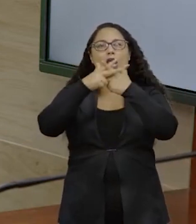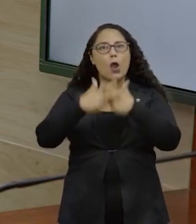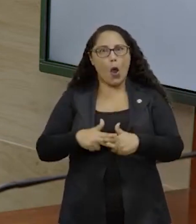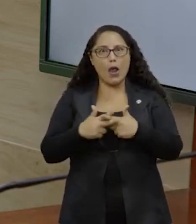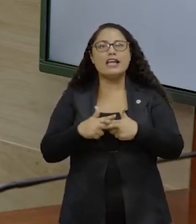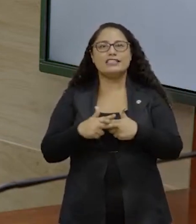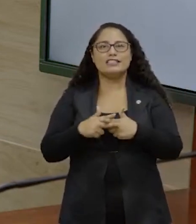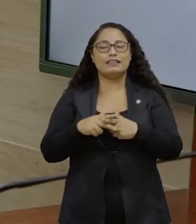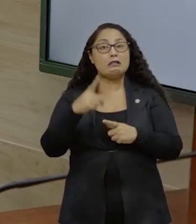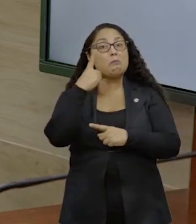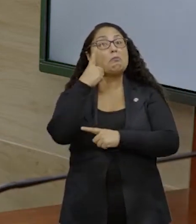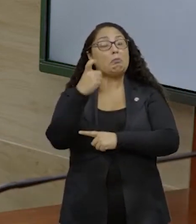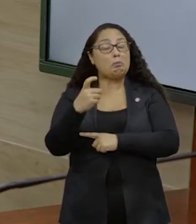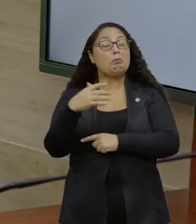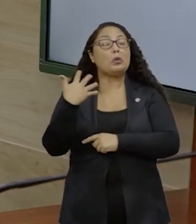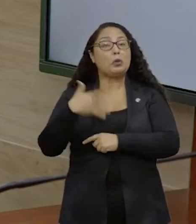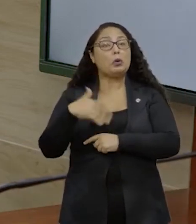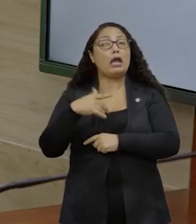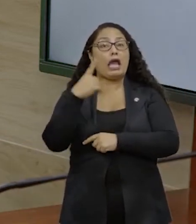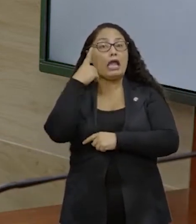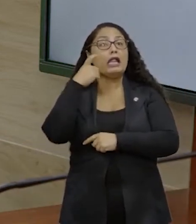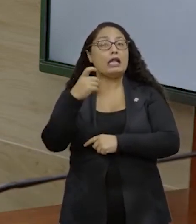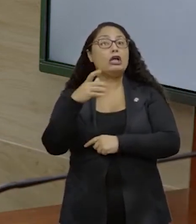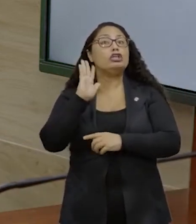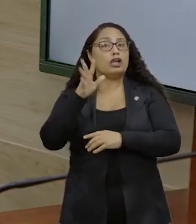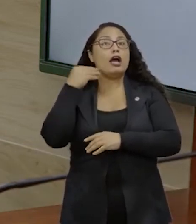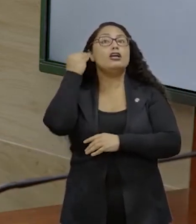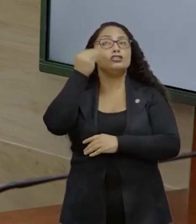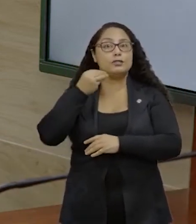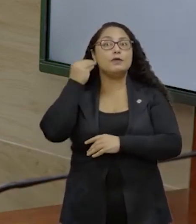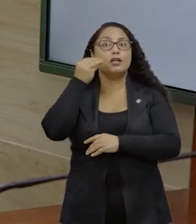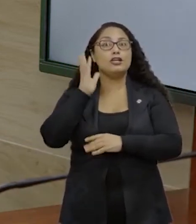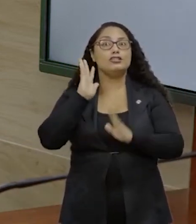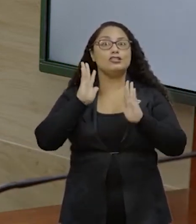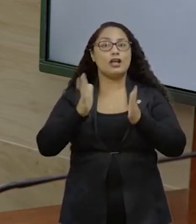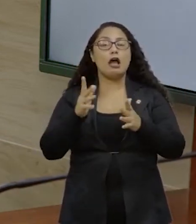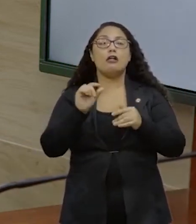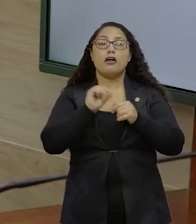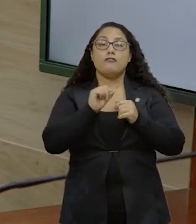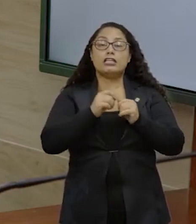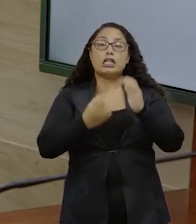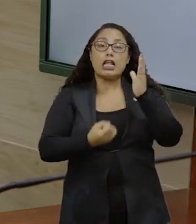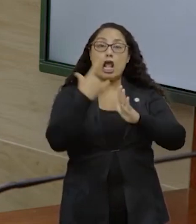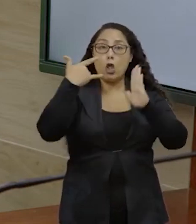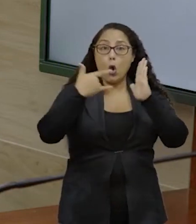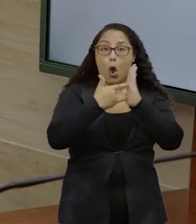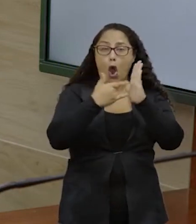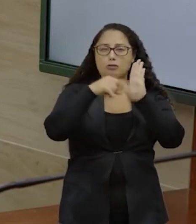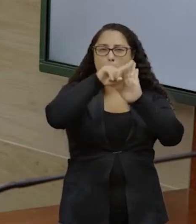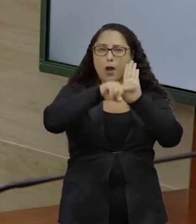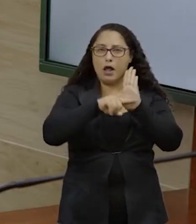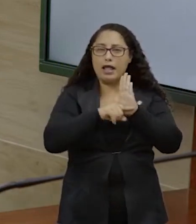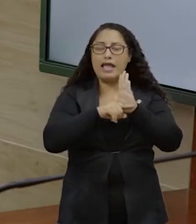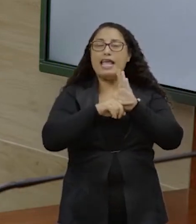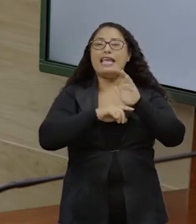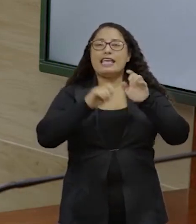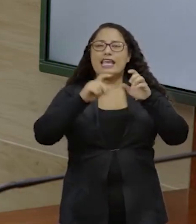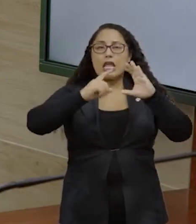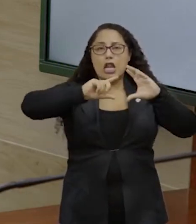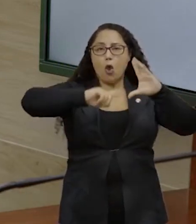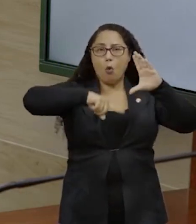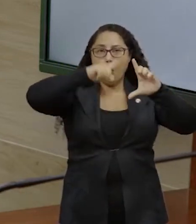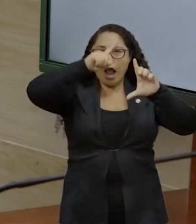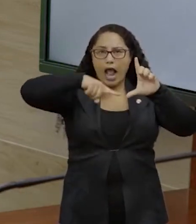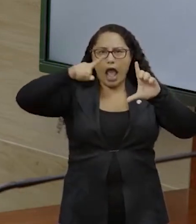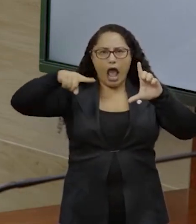corrigir. Interessante. E aí é muito interessante, eu já tive essa experiência, eu estava fazendo um código, né, um programinha que faz um gráfico, né, eu